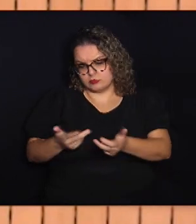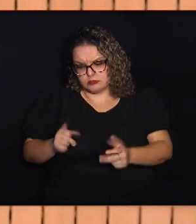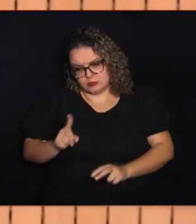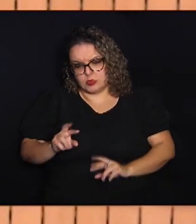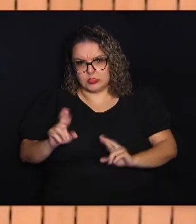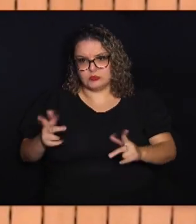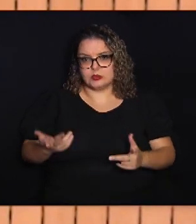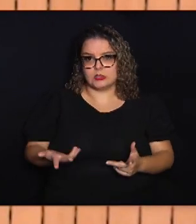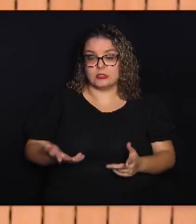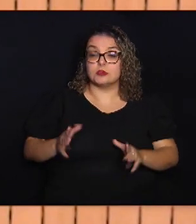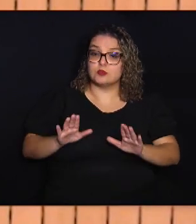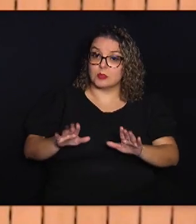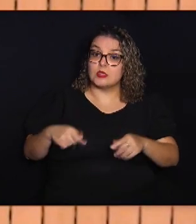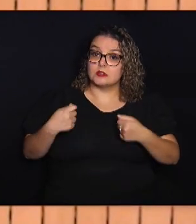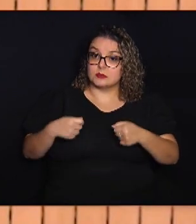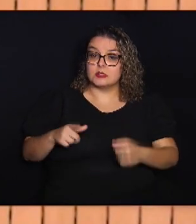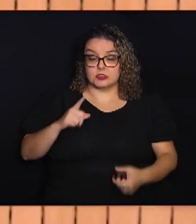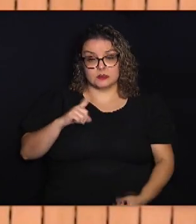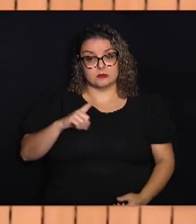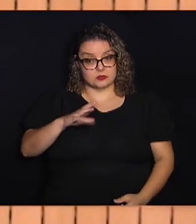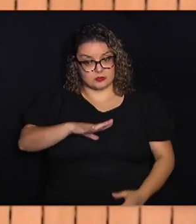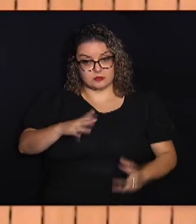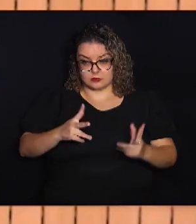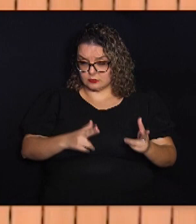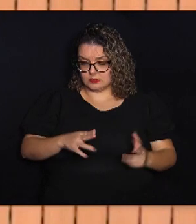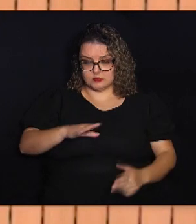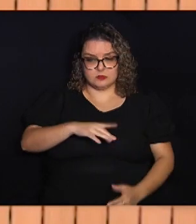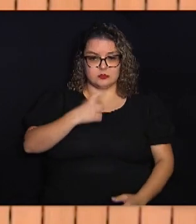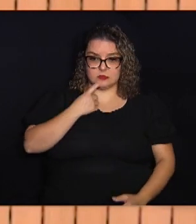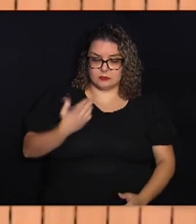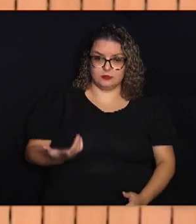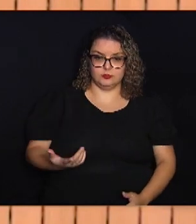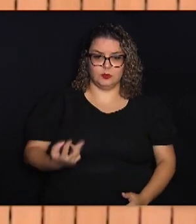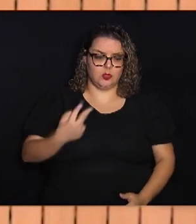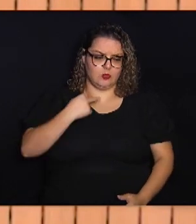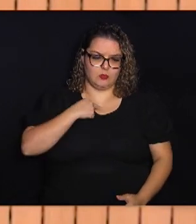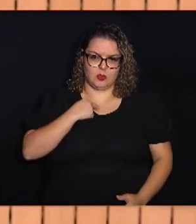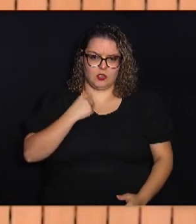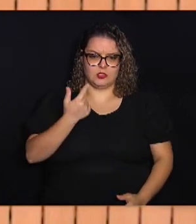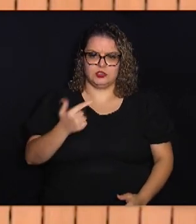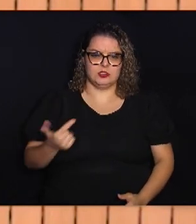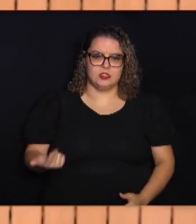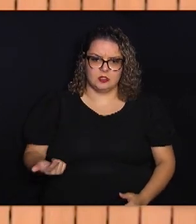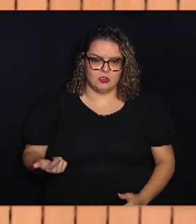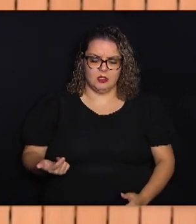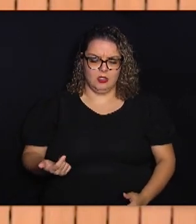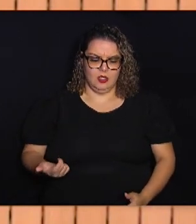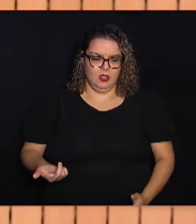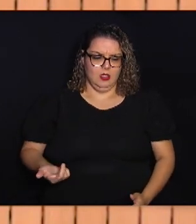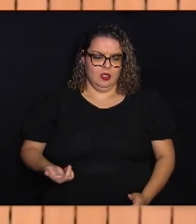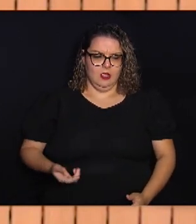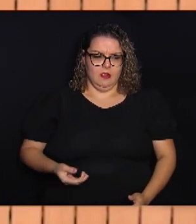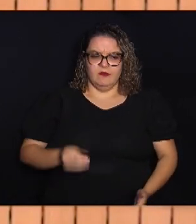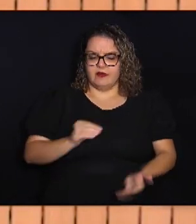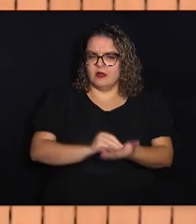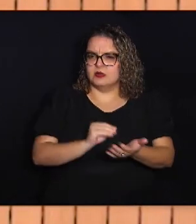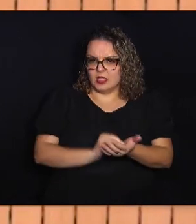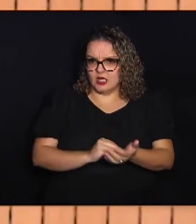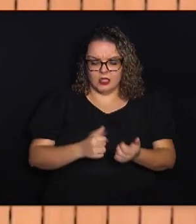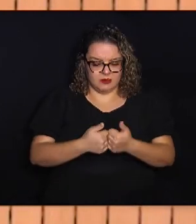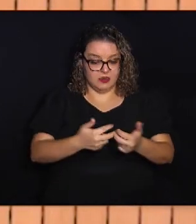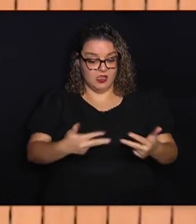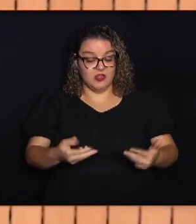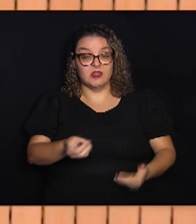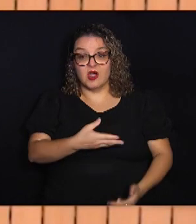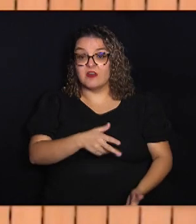diferente, mas é preciso que tenha. Uma cidade como Campinas não pode se dar o luxo de não ter uma frota de ônibus que seja nova, que opere de forma